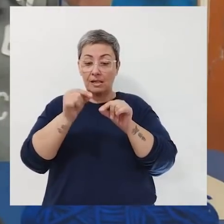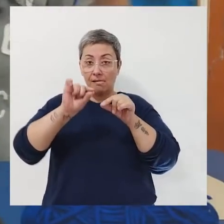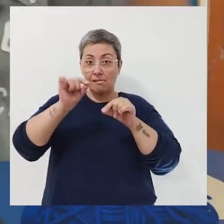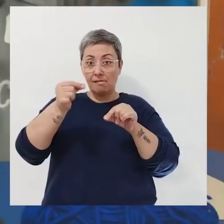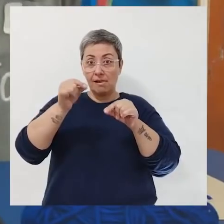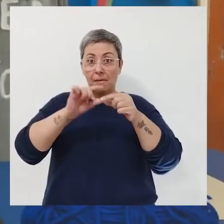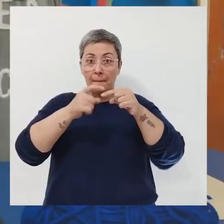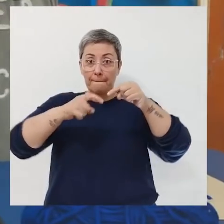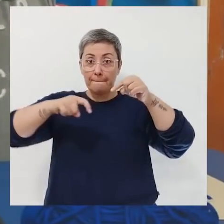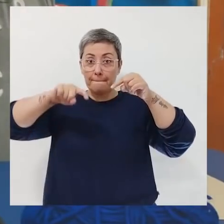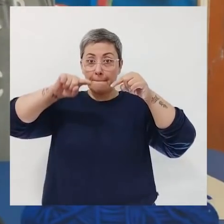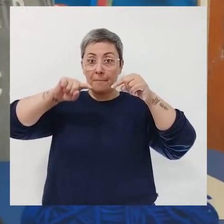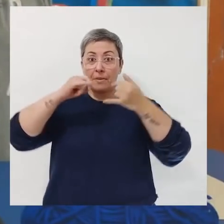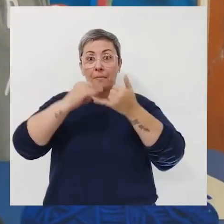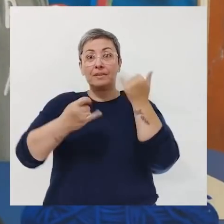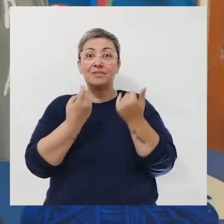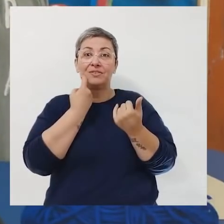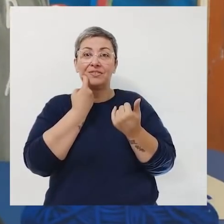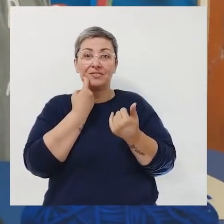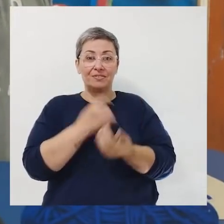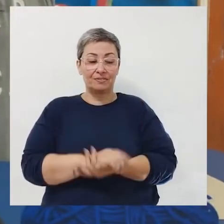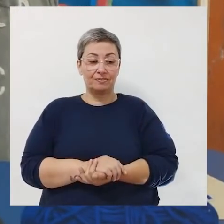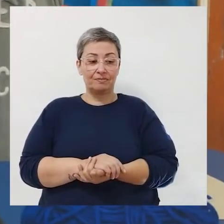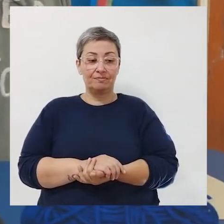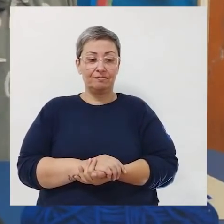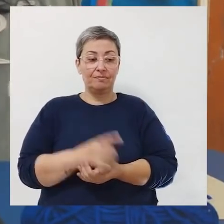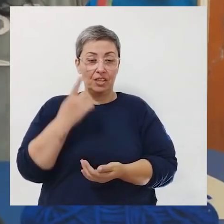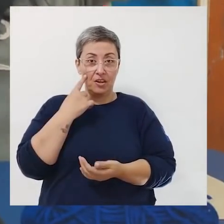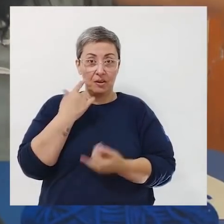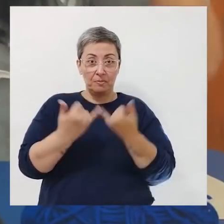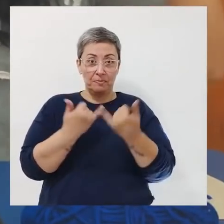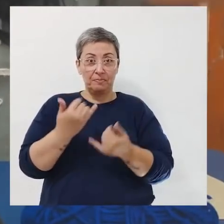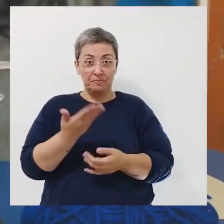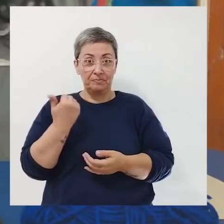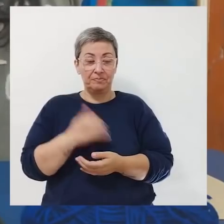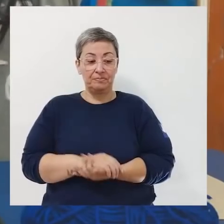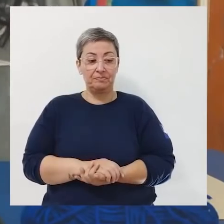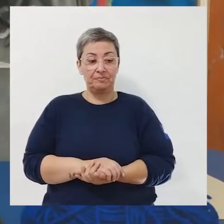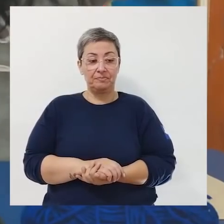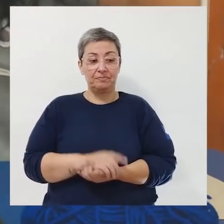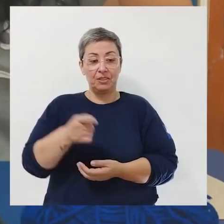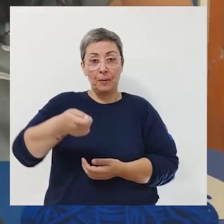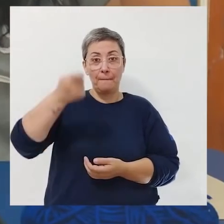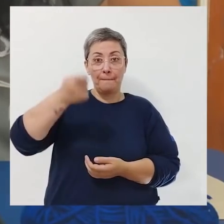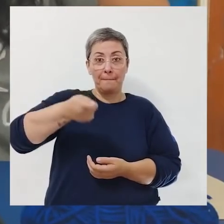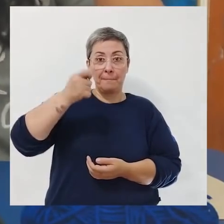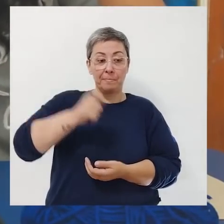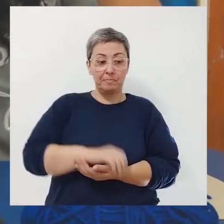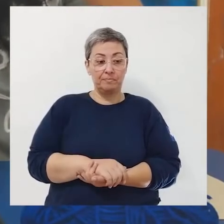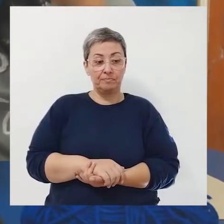essa abertura. Um anzol. Vamos lá, Lelis. Agora eu vou começar a minha pescaria.